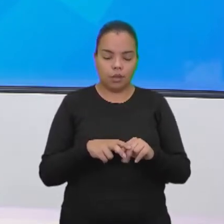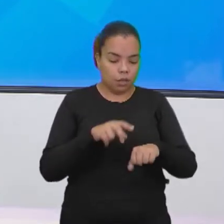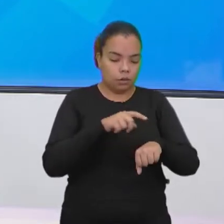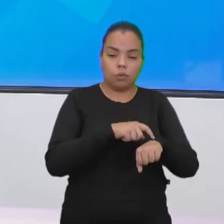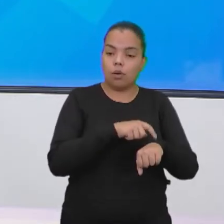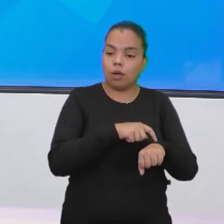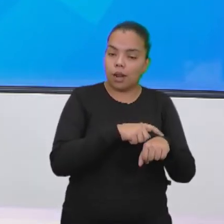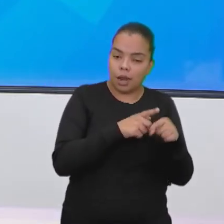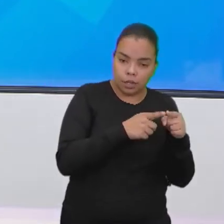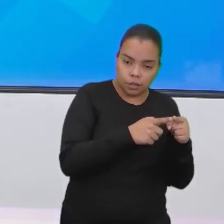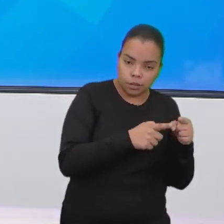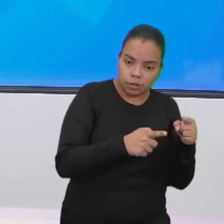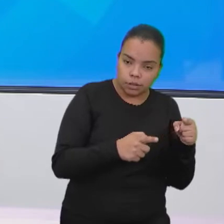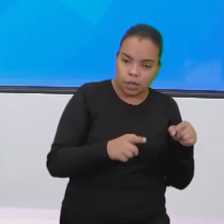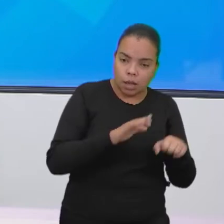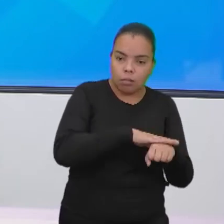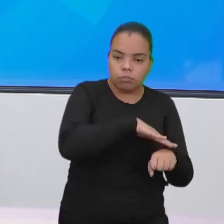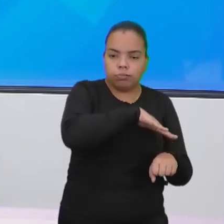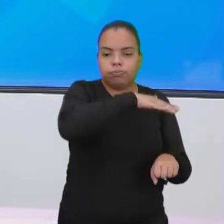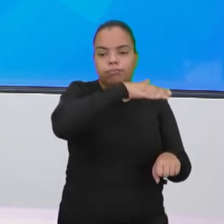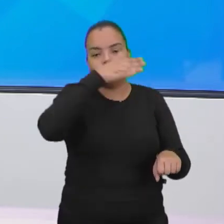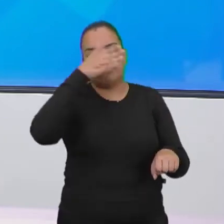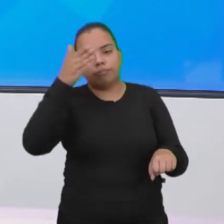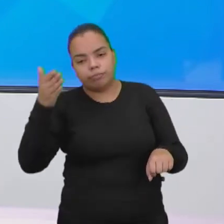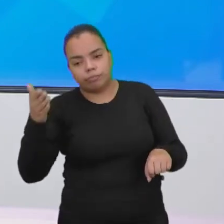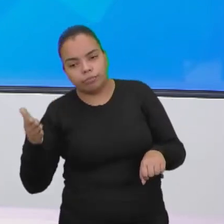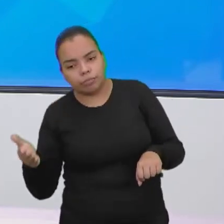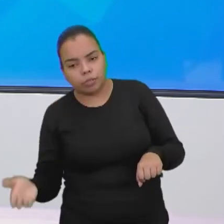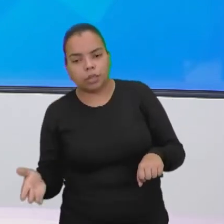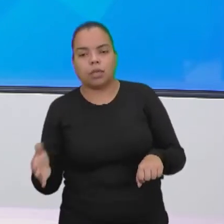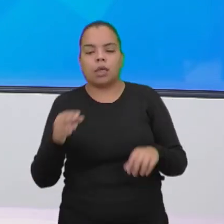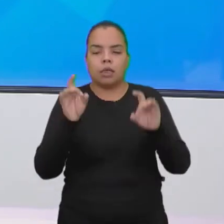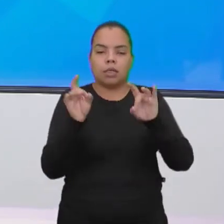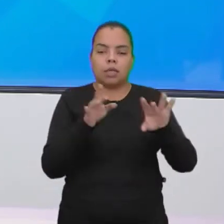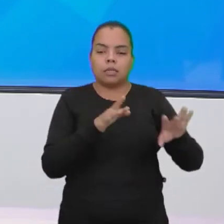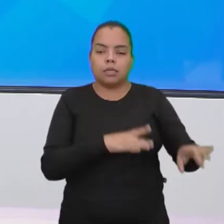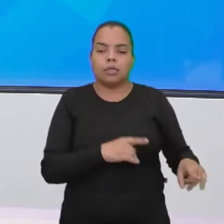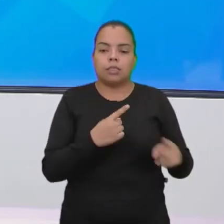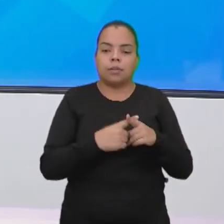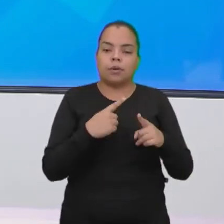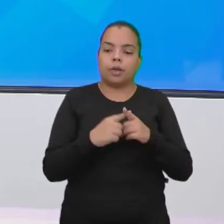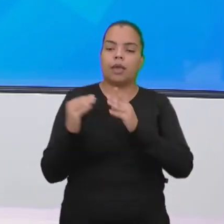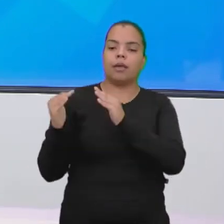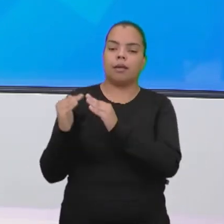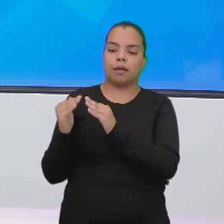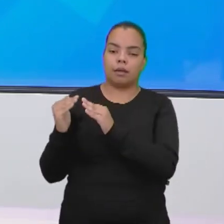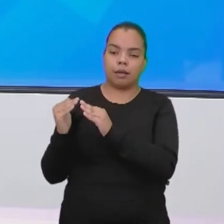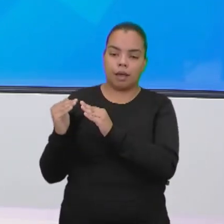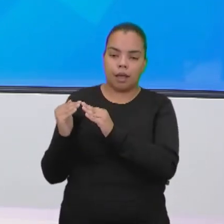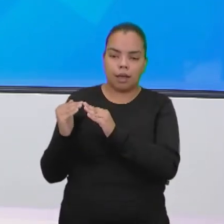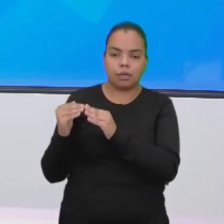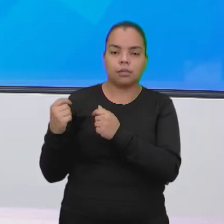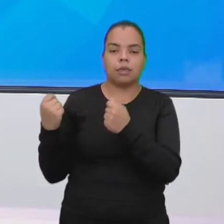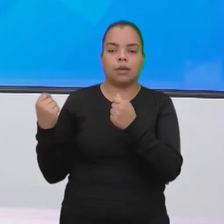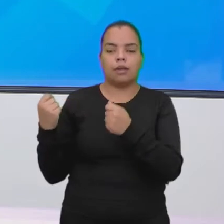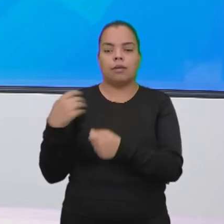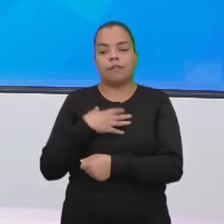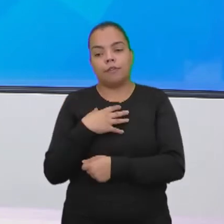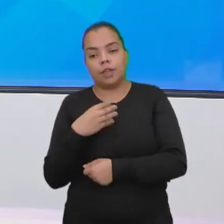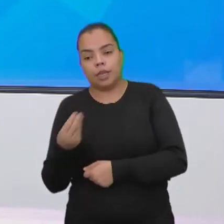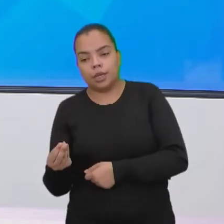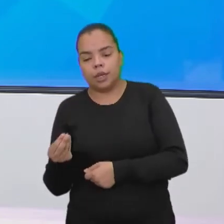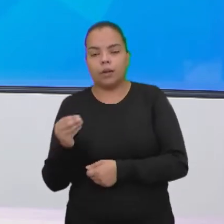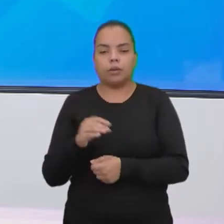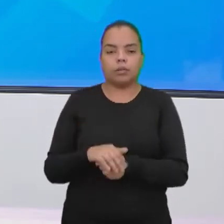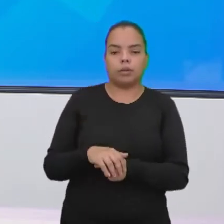horário, muitas mulheres acabam desistindo por causa dos afazeres de casa e também com questão aos filhos. Por isso